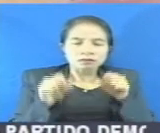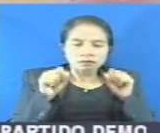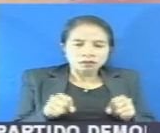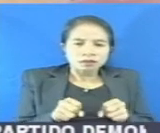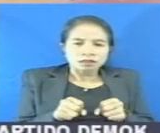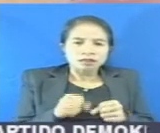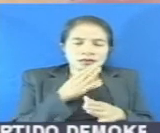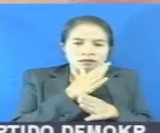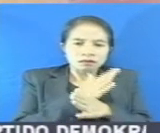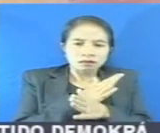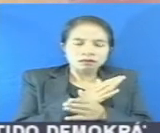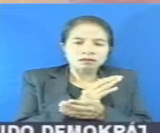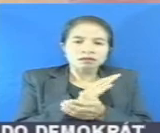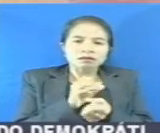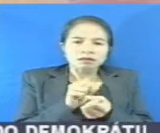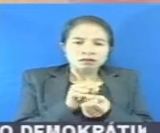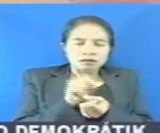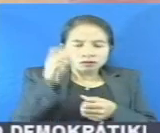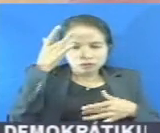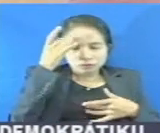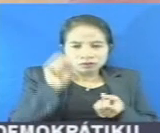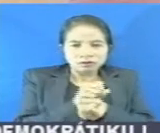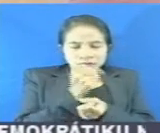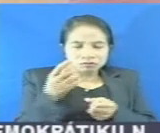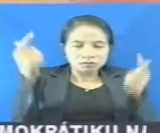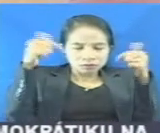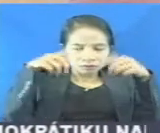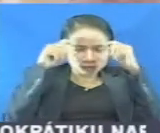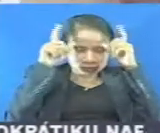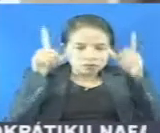mos pandemia global ne be oras ne ameaça ou na mai Timor-Leste.